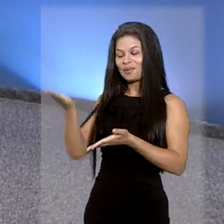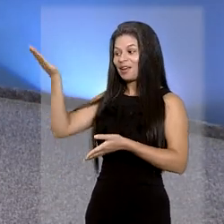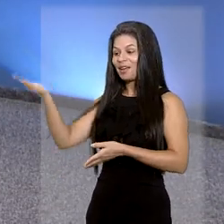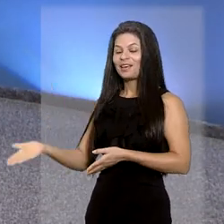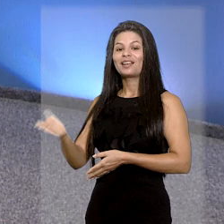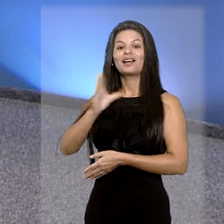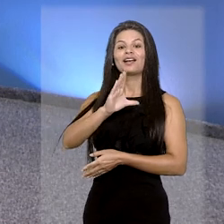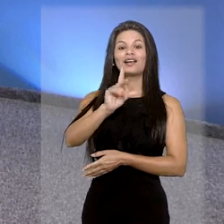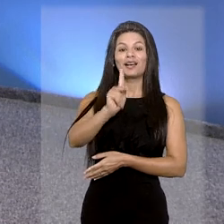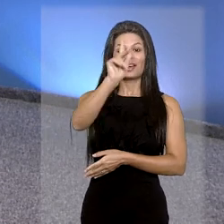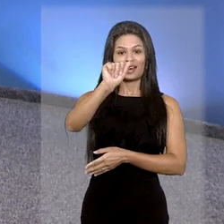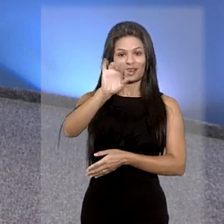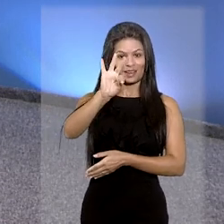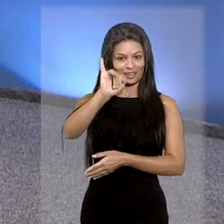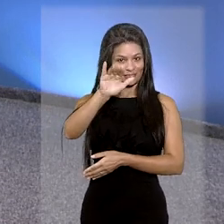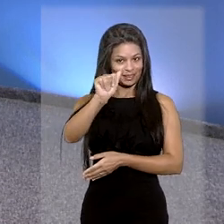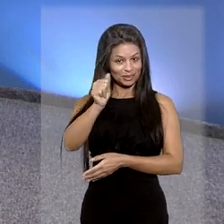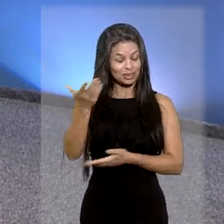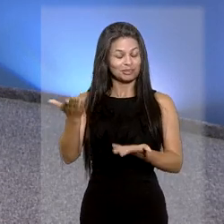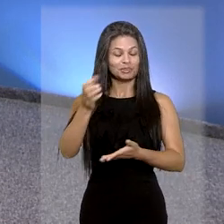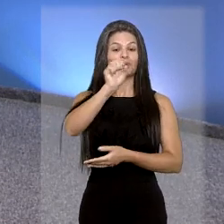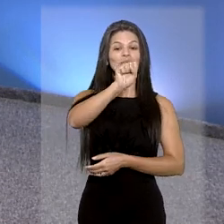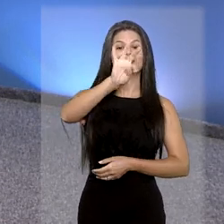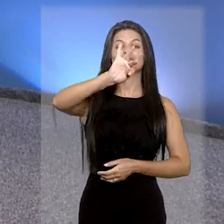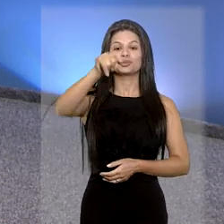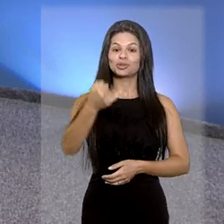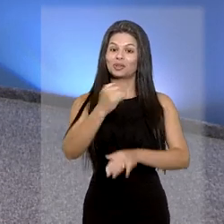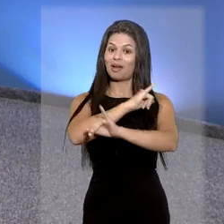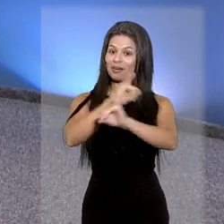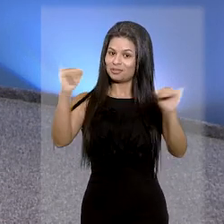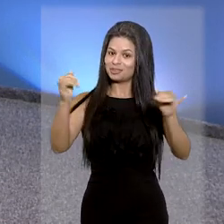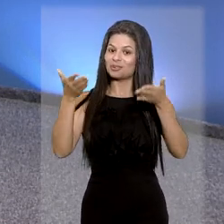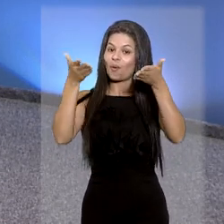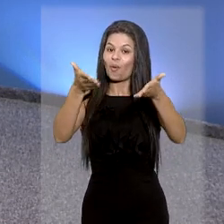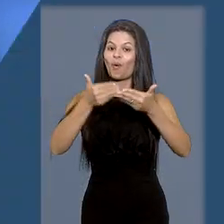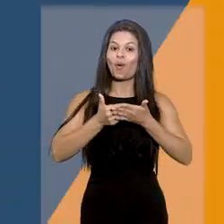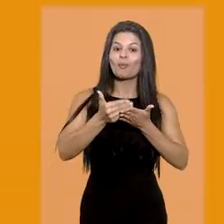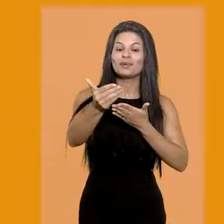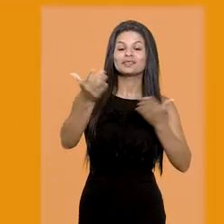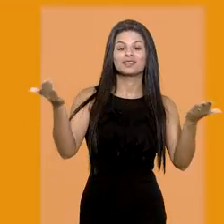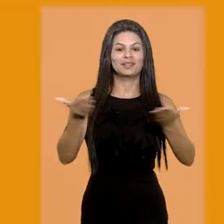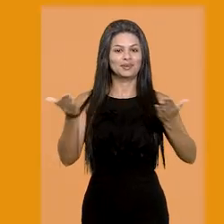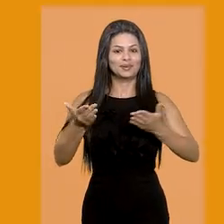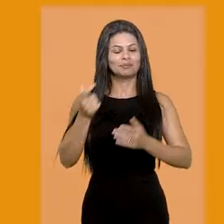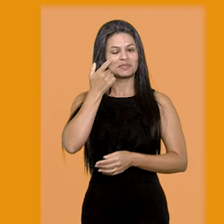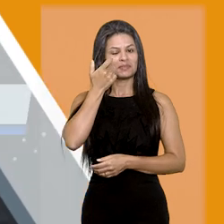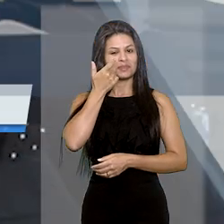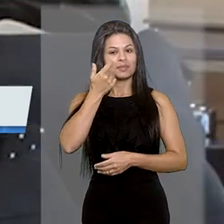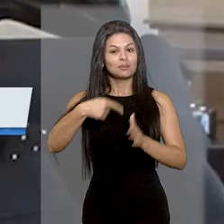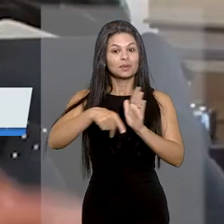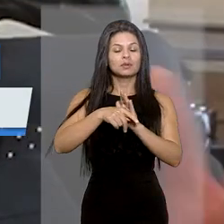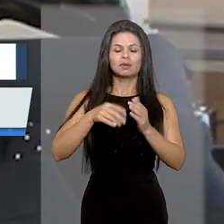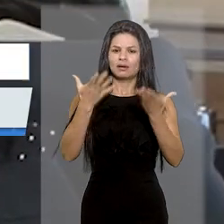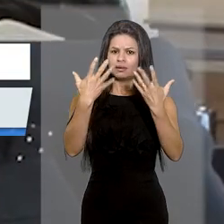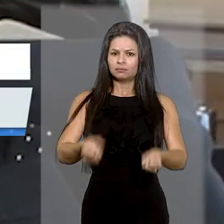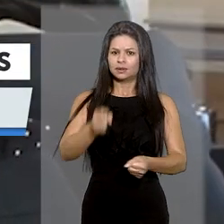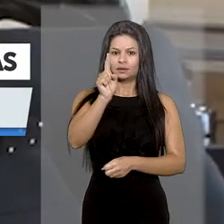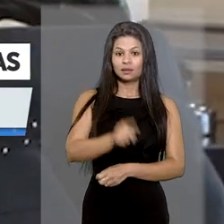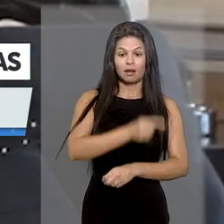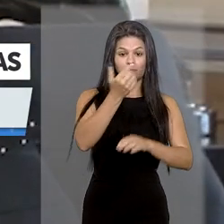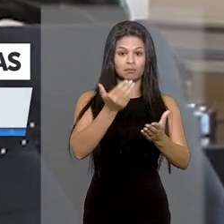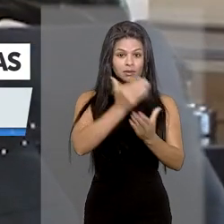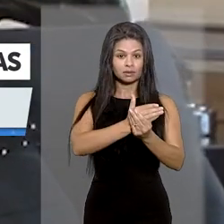eu sou Cátia Gomes e o STJ notícias está no ar no programa de hoje você vai ver negado